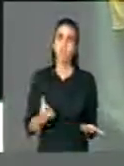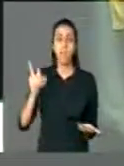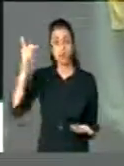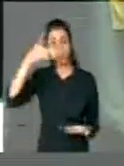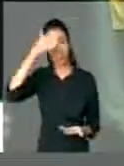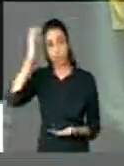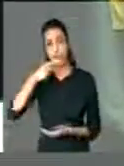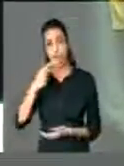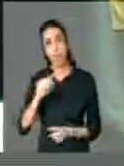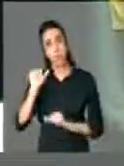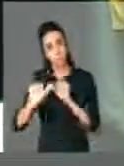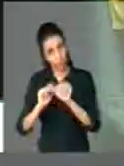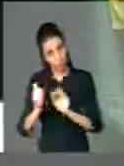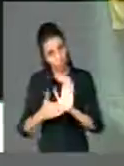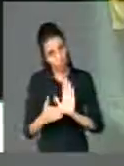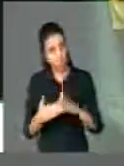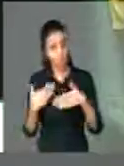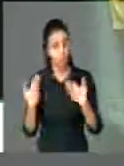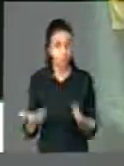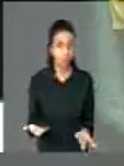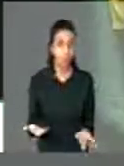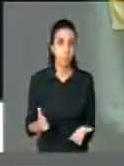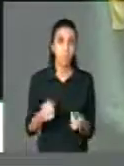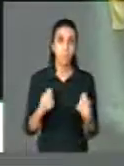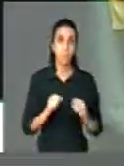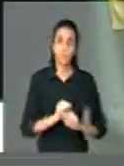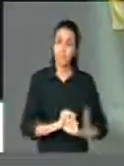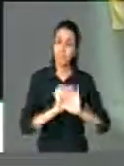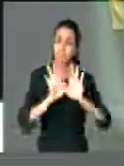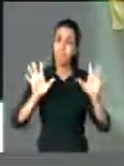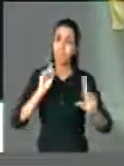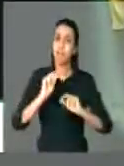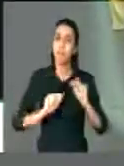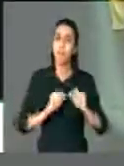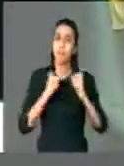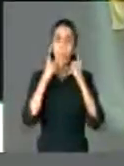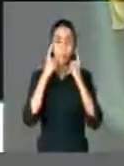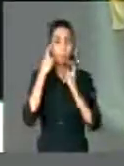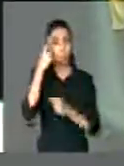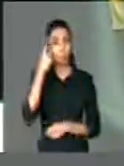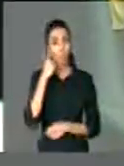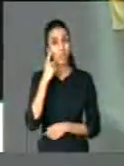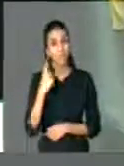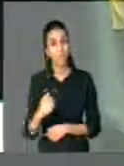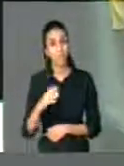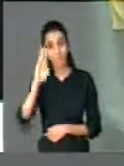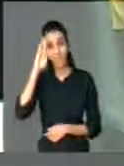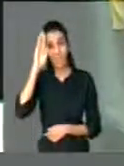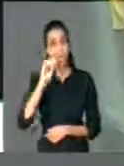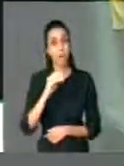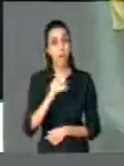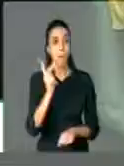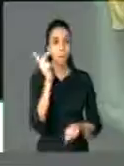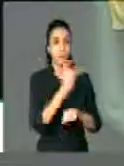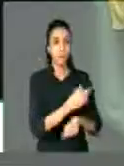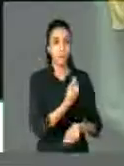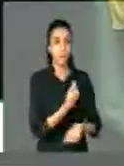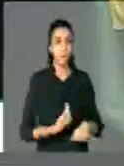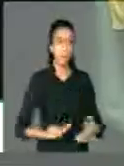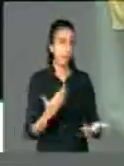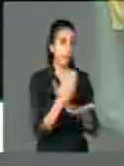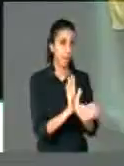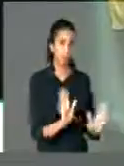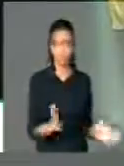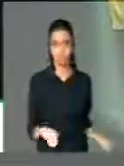alterações, dependendo das alterações que fizer, é importante deixar claro que o interesse principal desse é acabar com a Previdência Pública brasileira, e